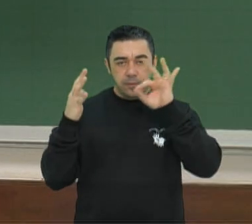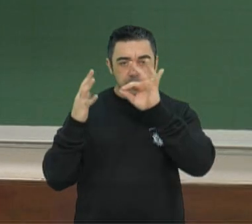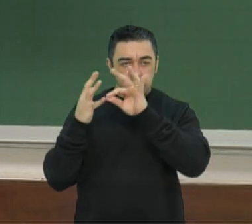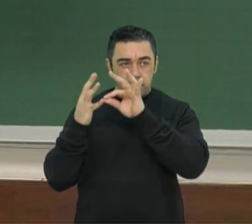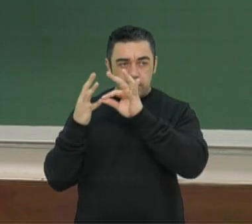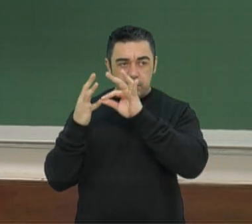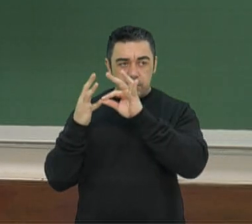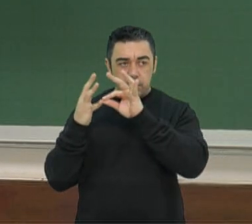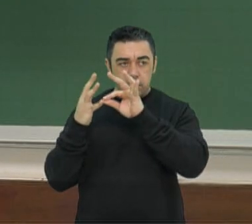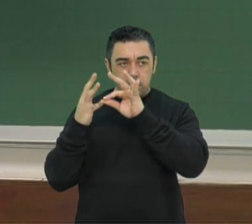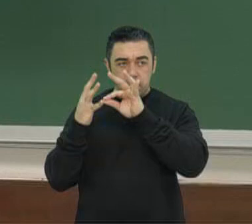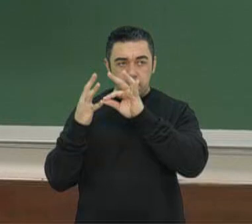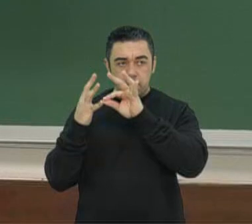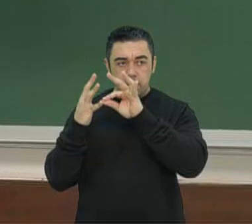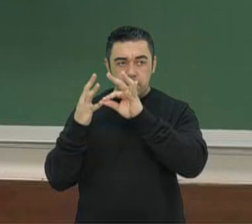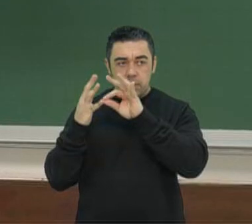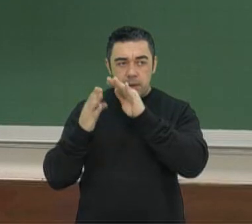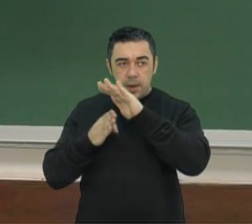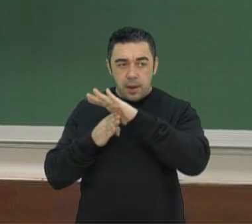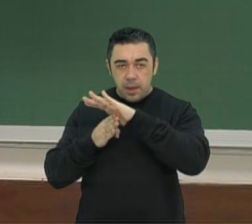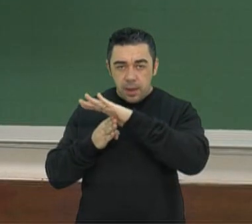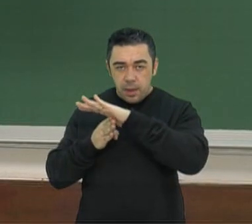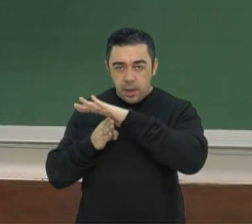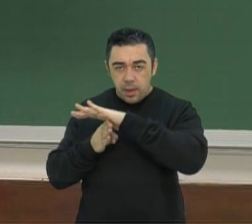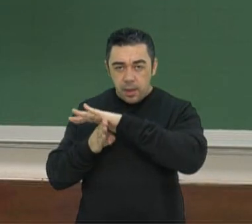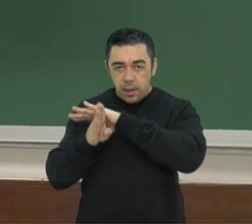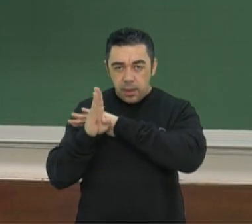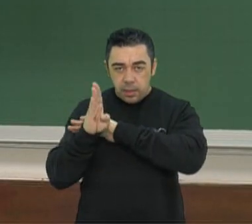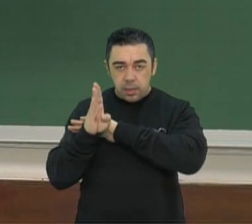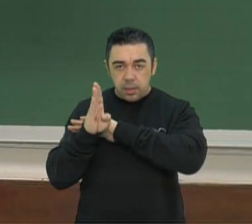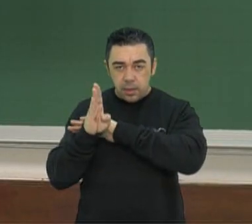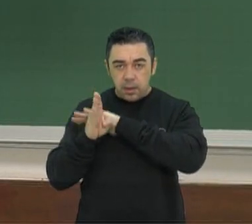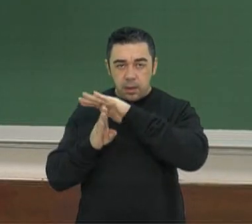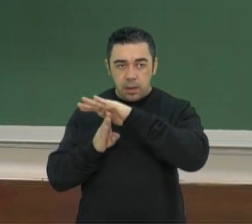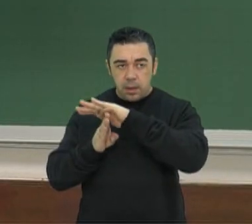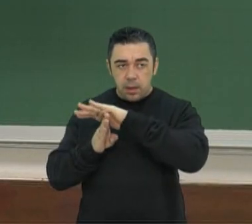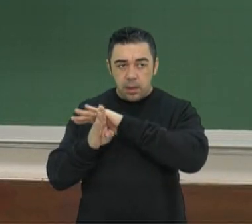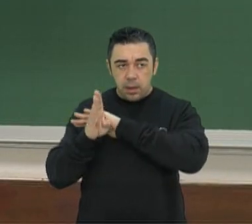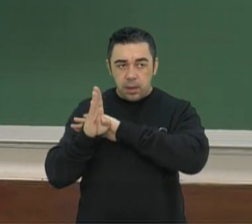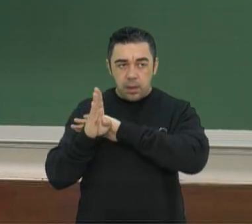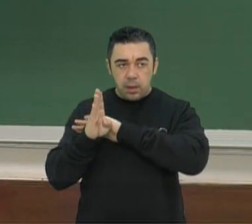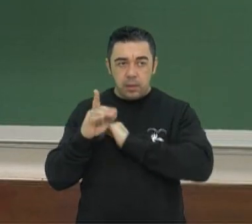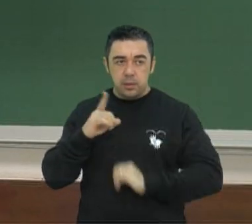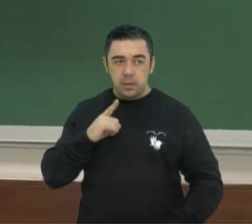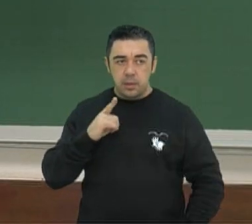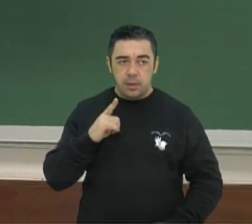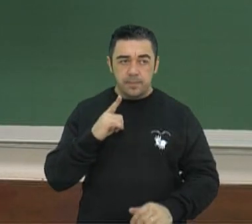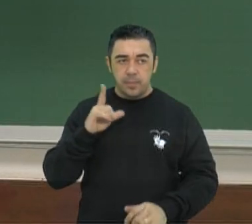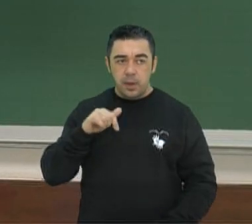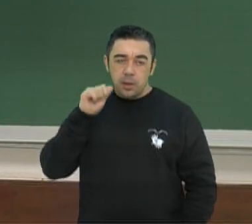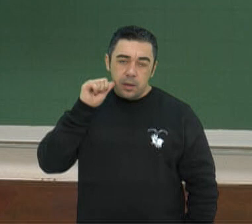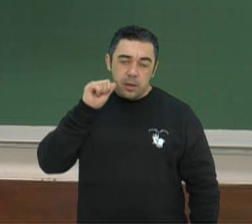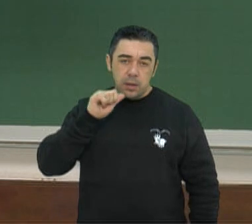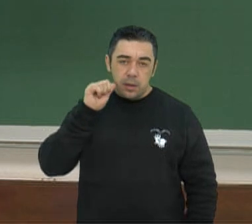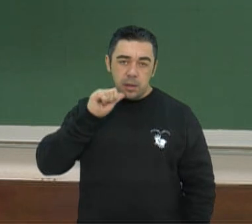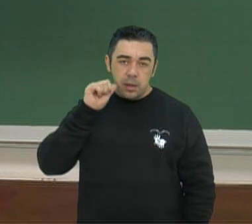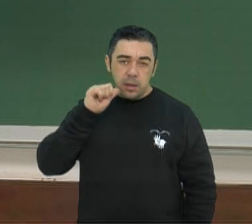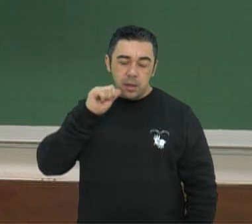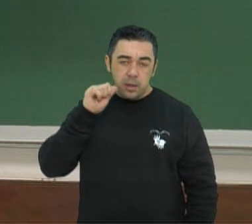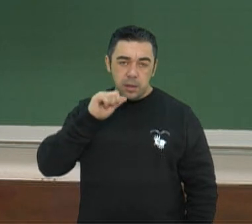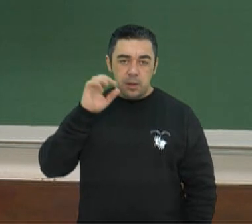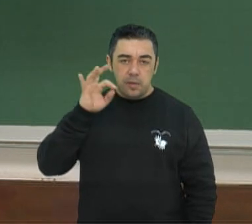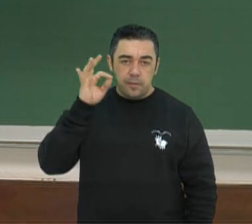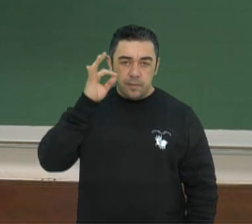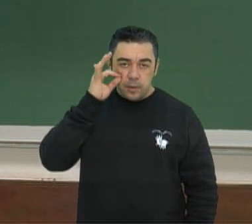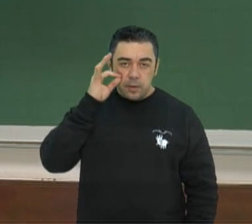conseguir entrar pela fruta por um buraquinho que não mostra aqui direito, mas que a gente chama de opérculo, tá? Então a fêmea, que já